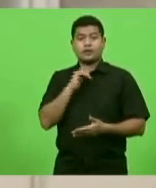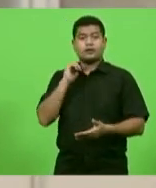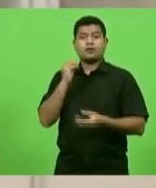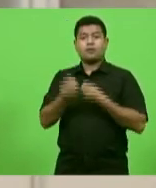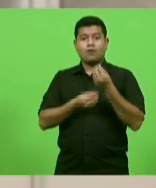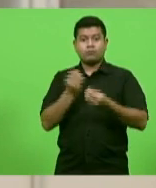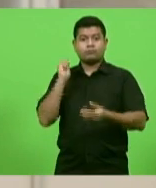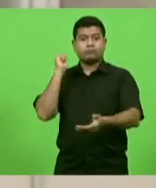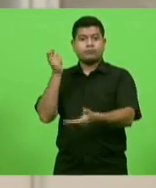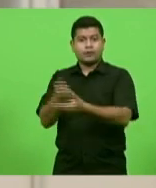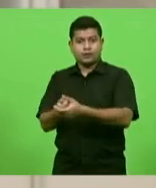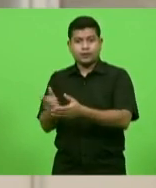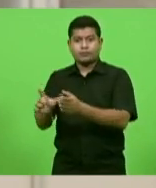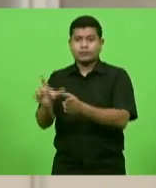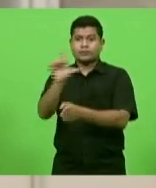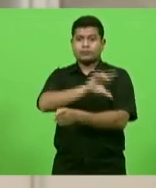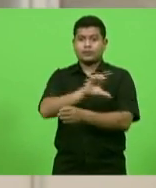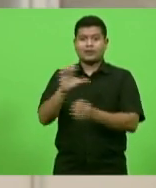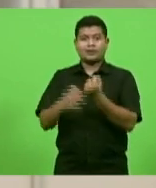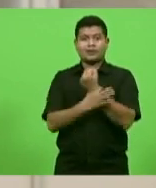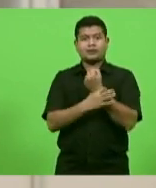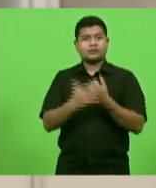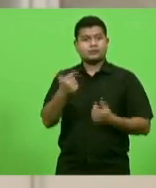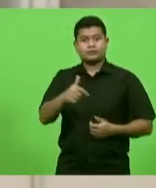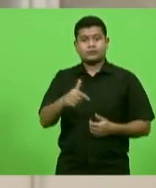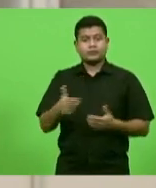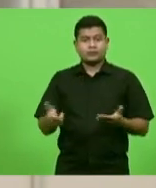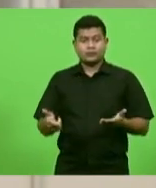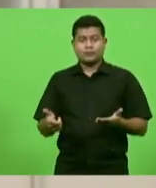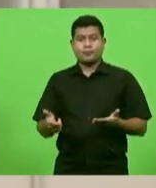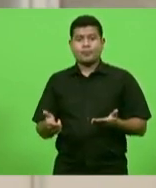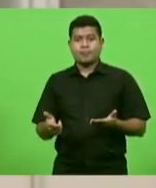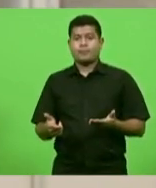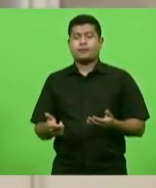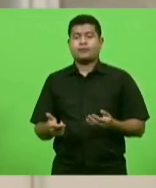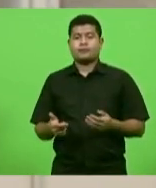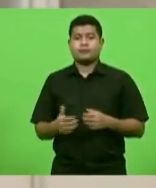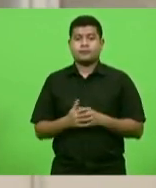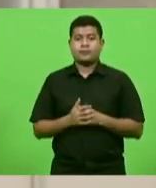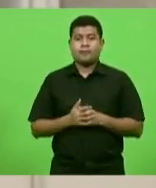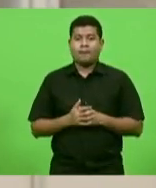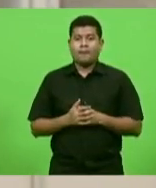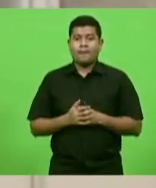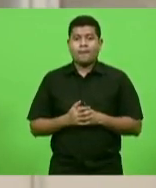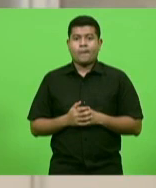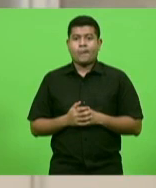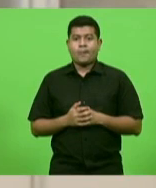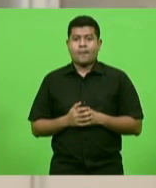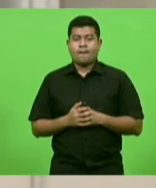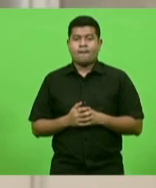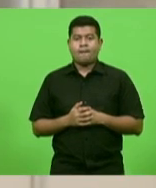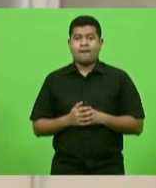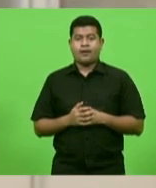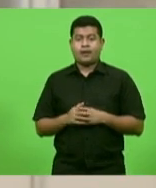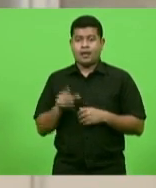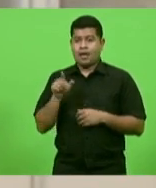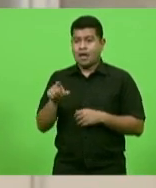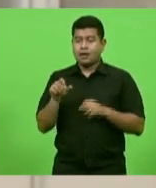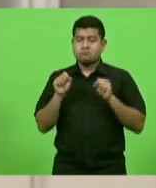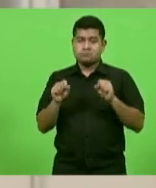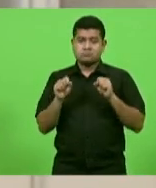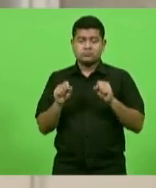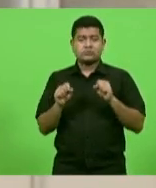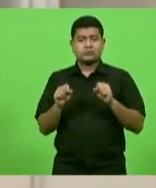antecipado e sem garantias de modo que e ele